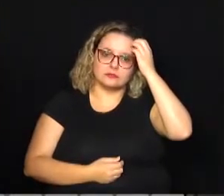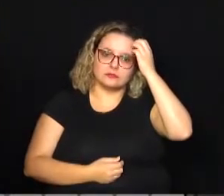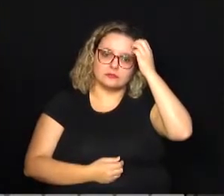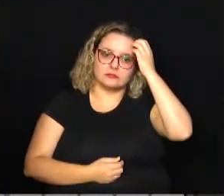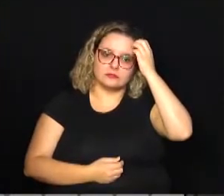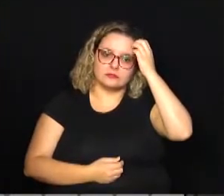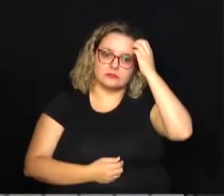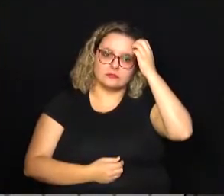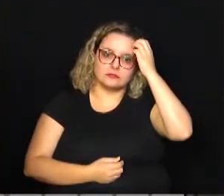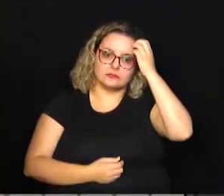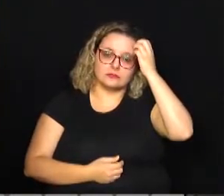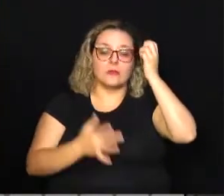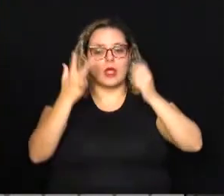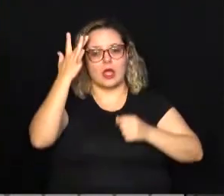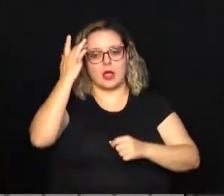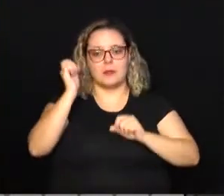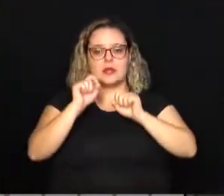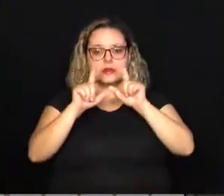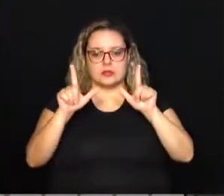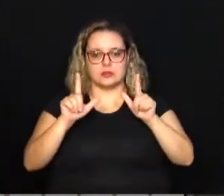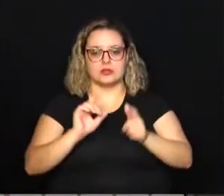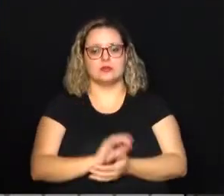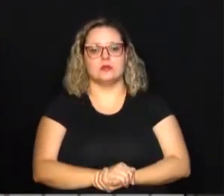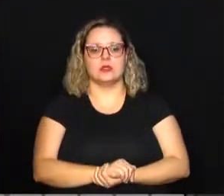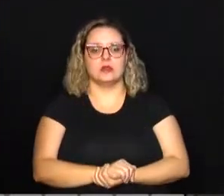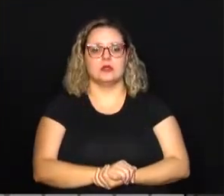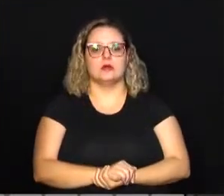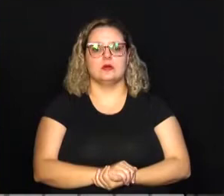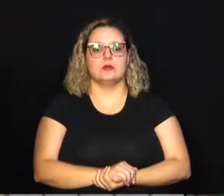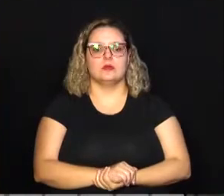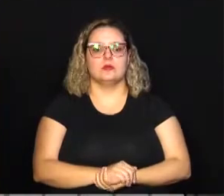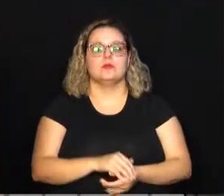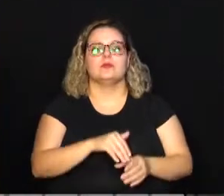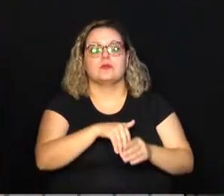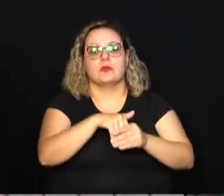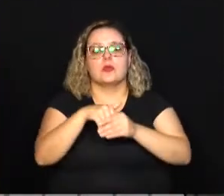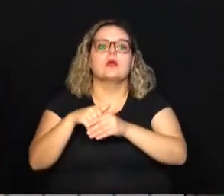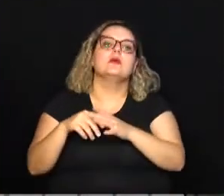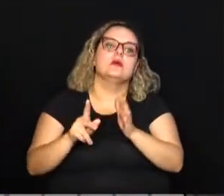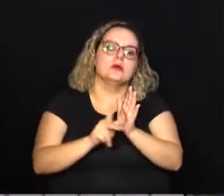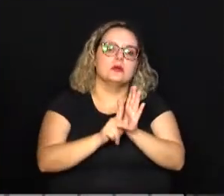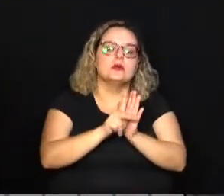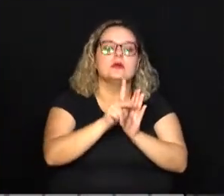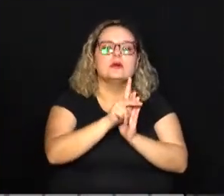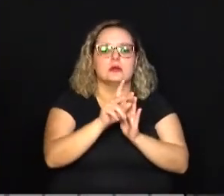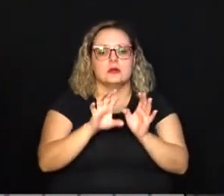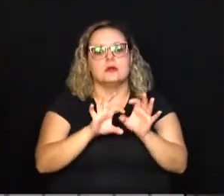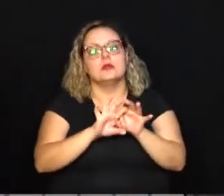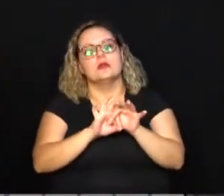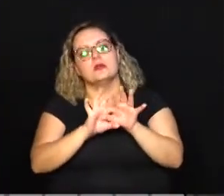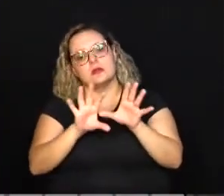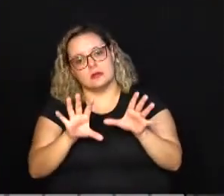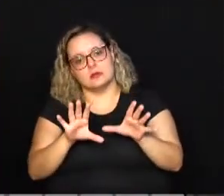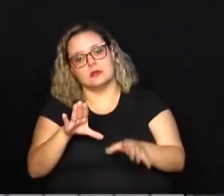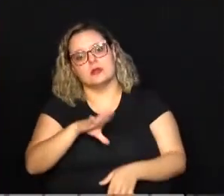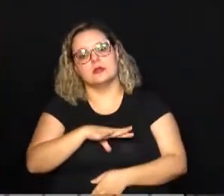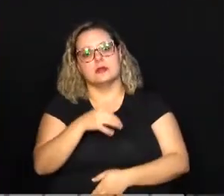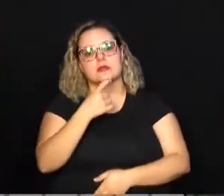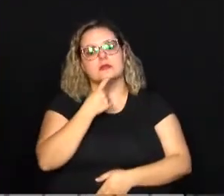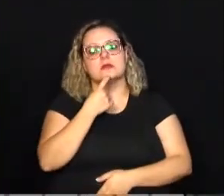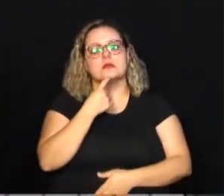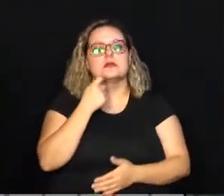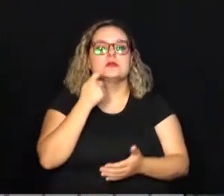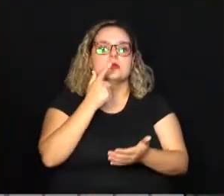amanhã pela manhã, votando um projeto que está liberando, está autorizando o município na compra